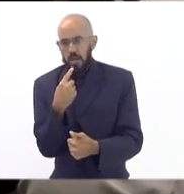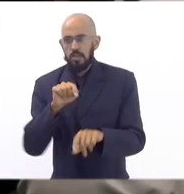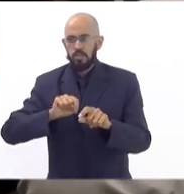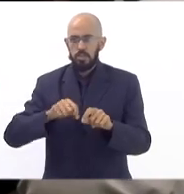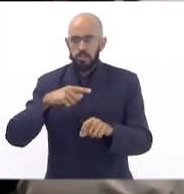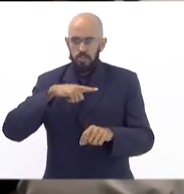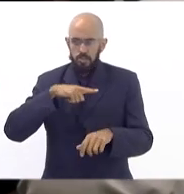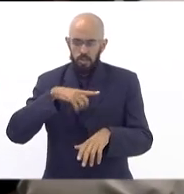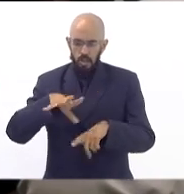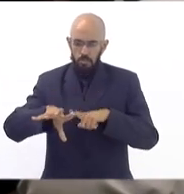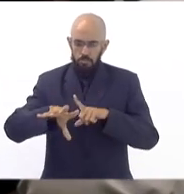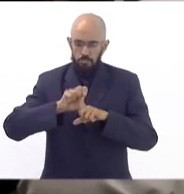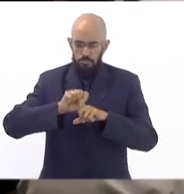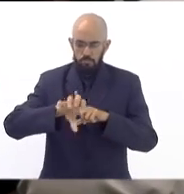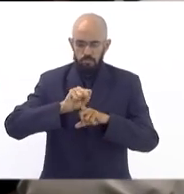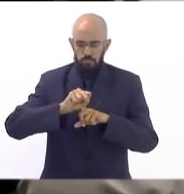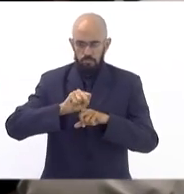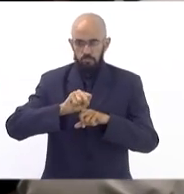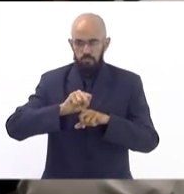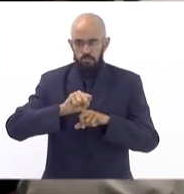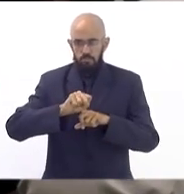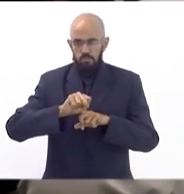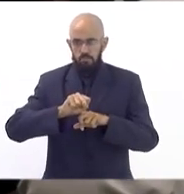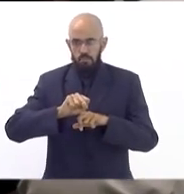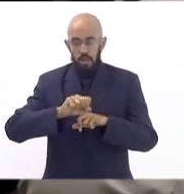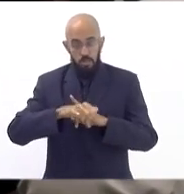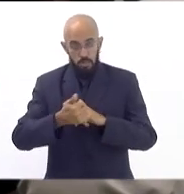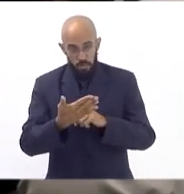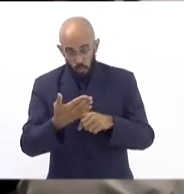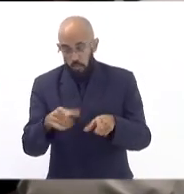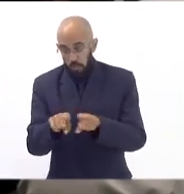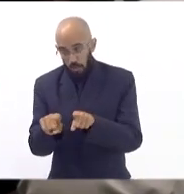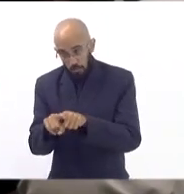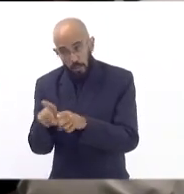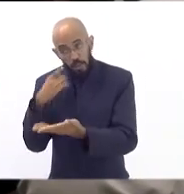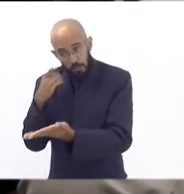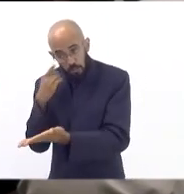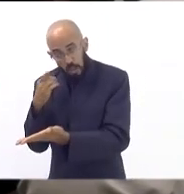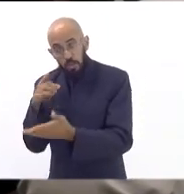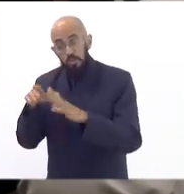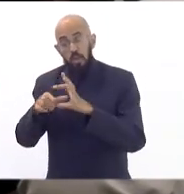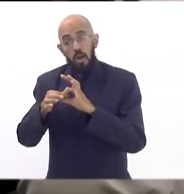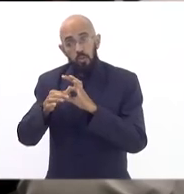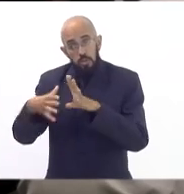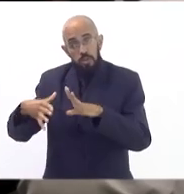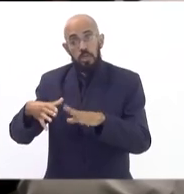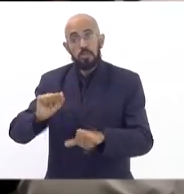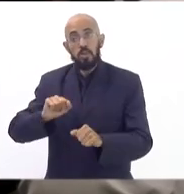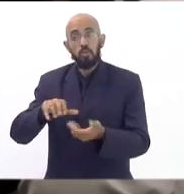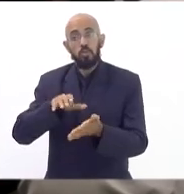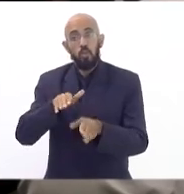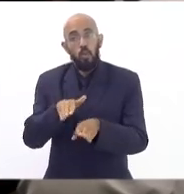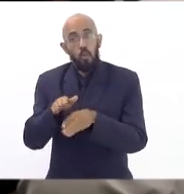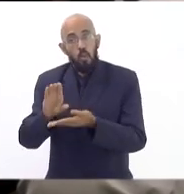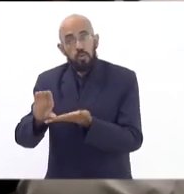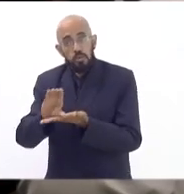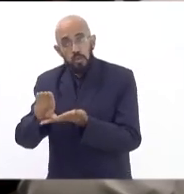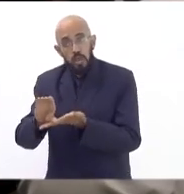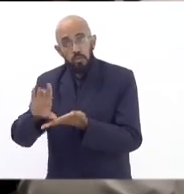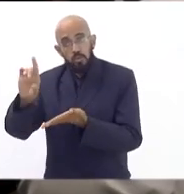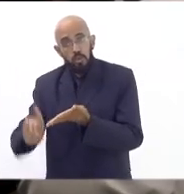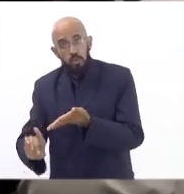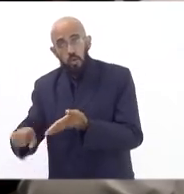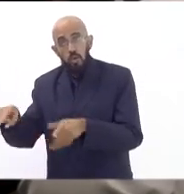que são obtidas através do nosso centro inclusive Deputado eu tenho autorização do Conselho diretor e da presidência é para